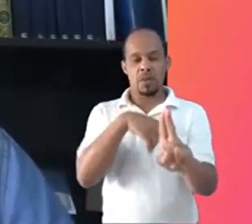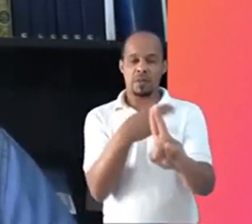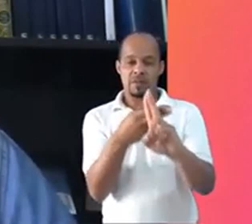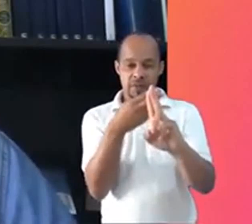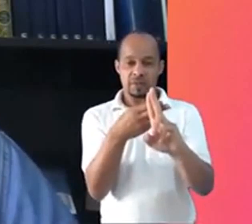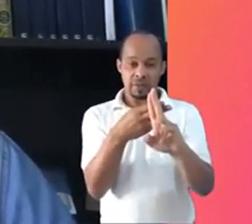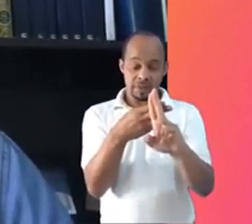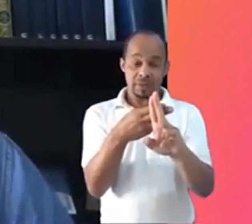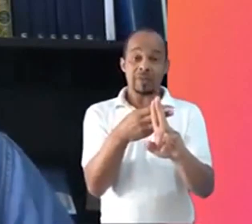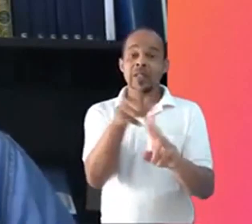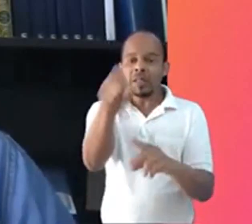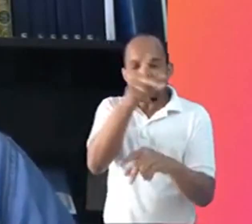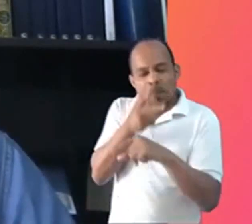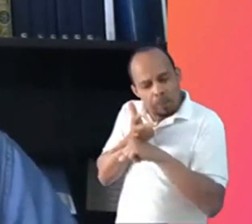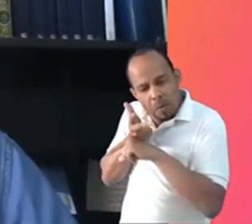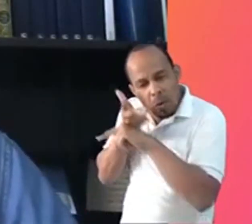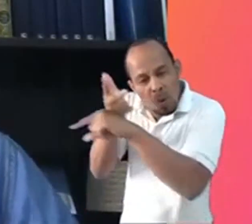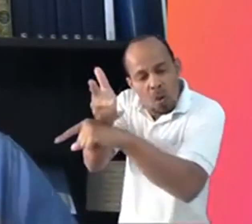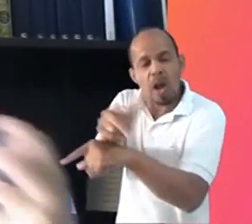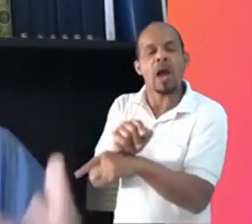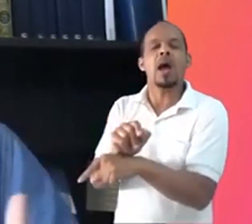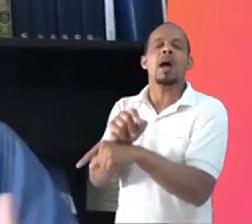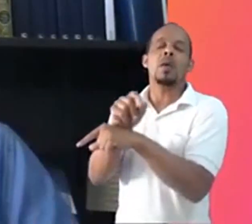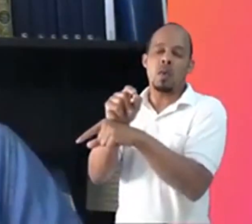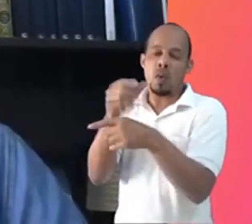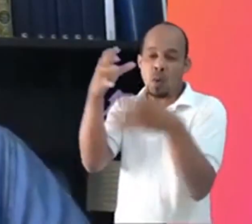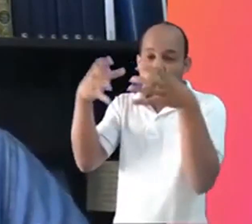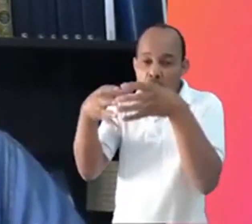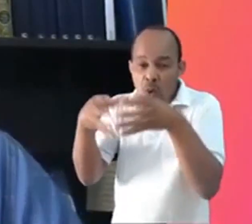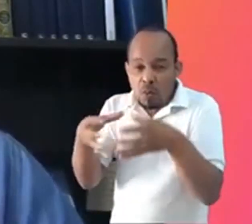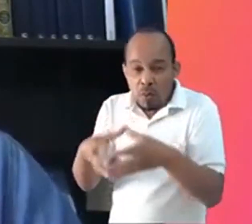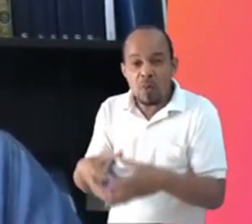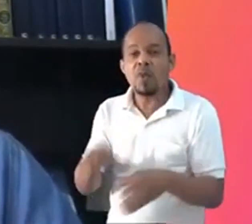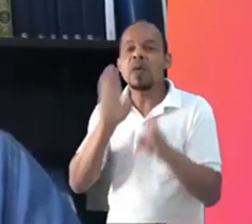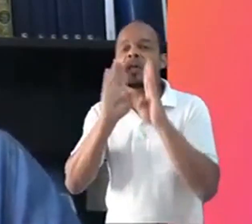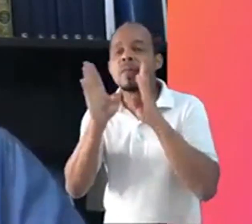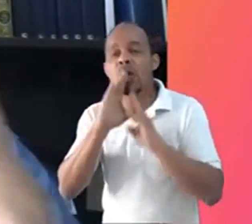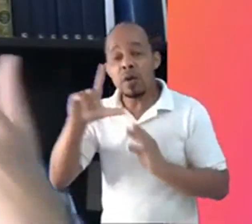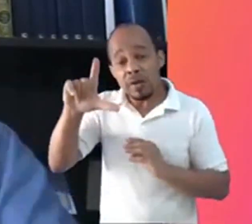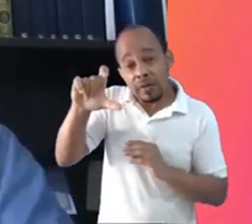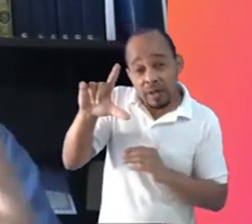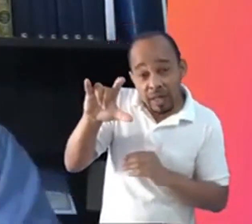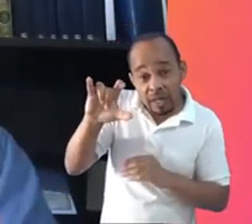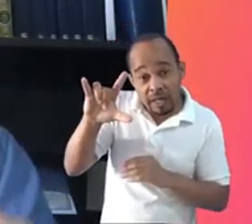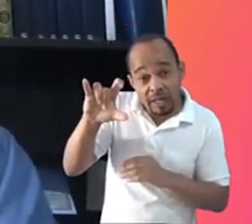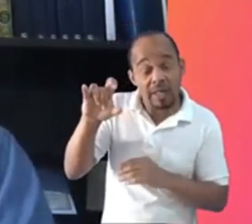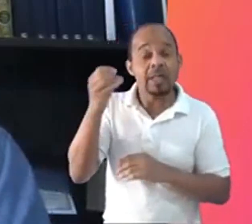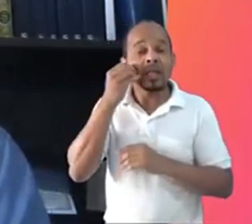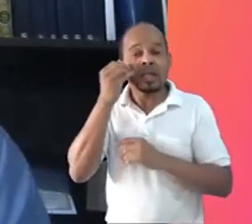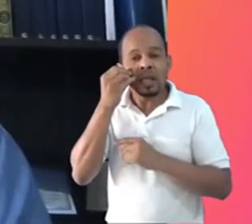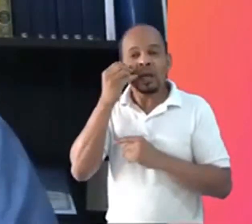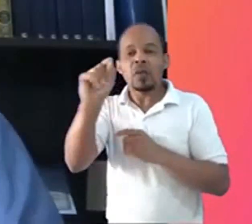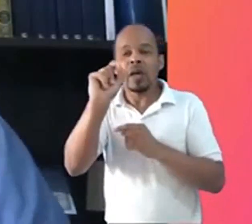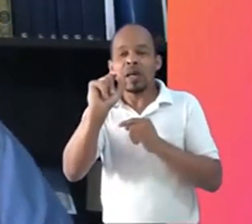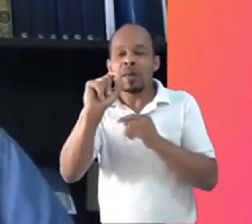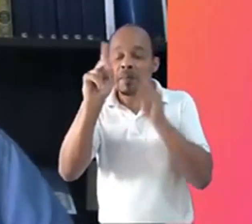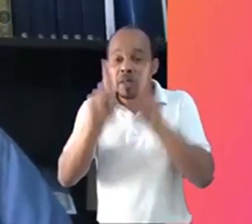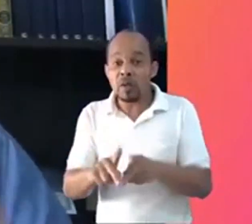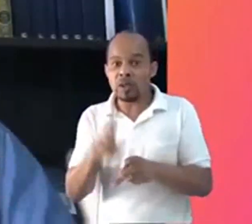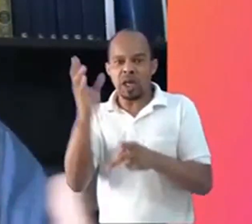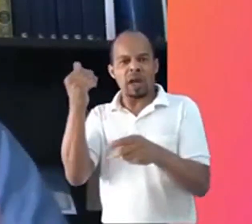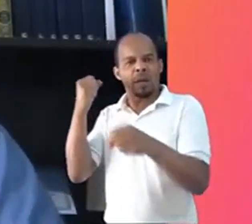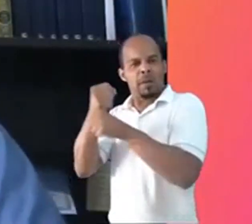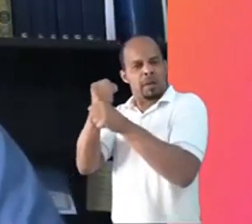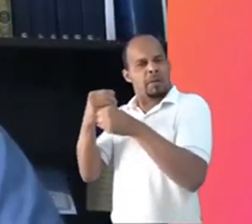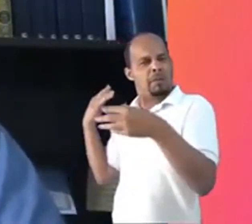conhecer as pessoas. Então, procurem esses grupos, tentem interagir neles, se conhecerem e fazer parte, né, ter a dica do